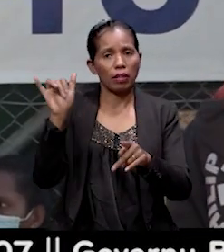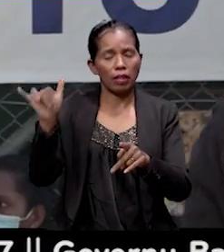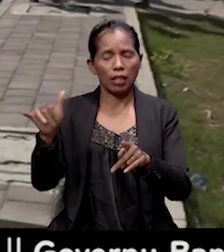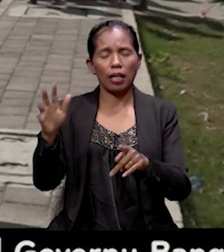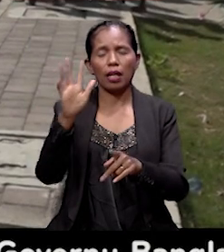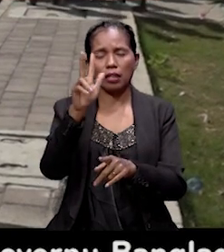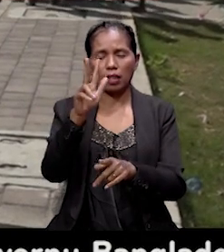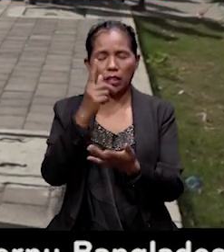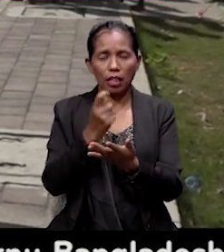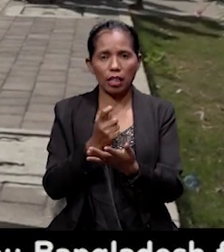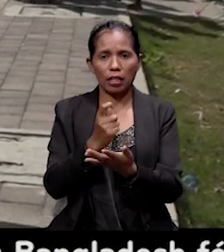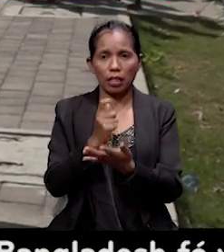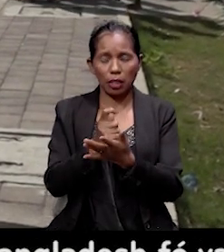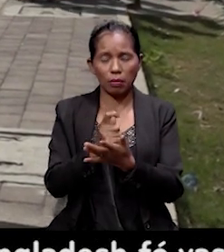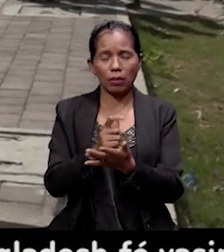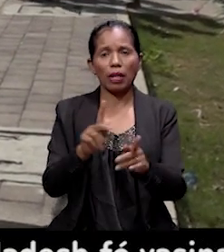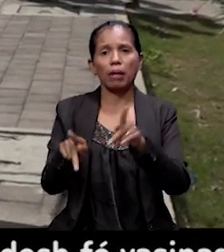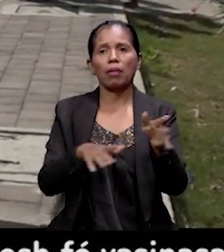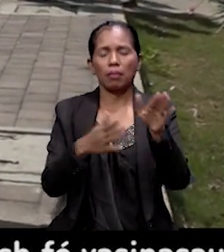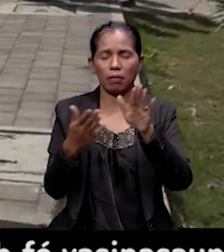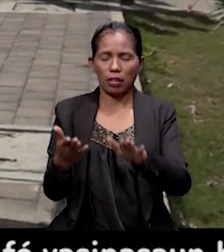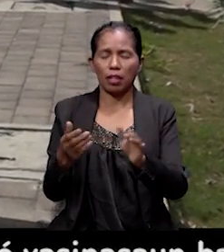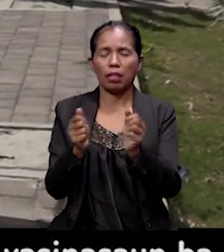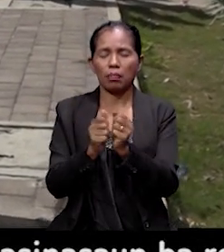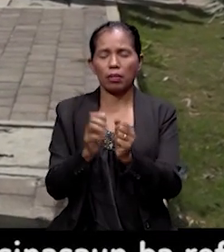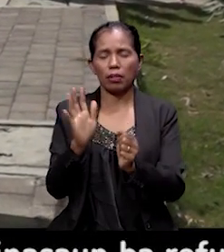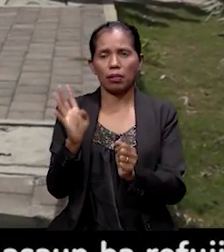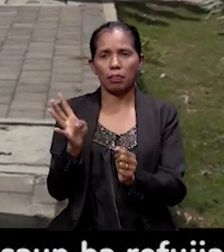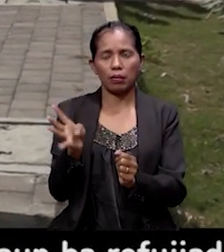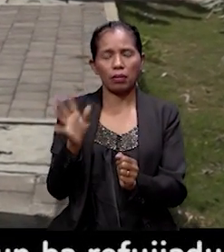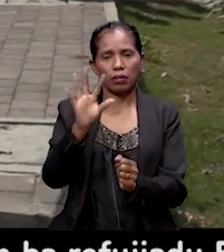mate hat nulo resing sia. Efizênia Babo, Lamberto da Silva, Ziemen.